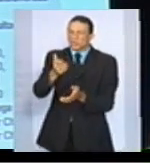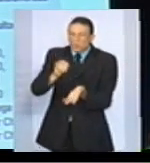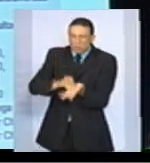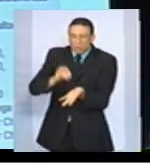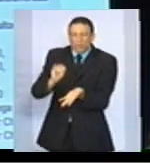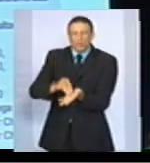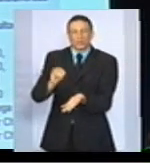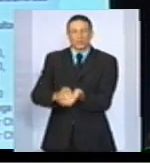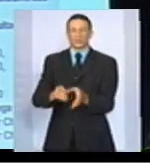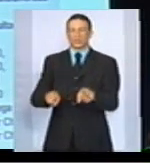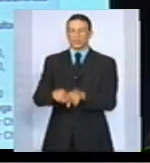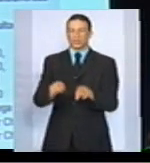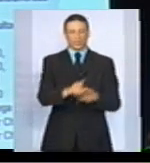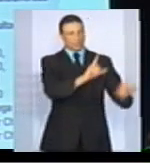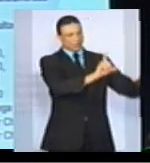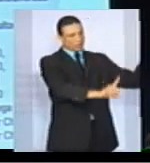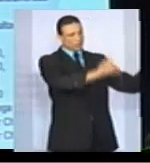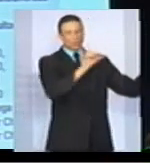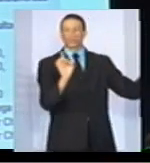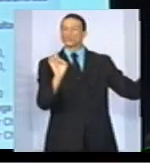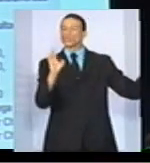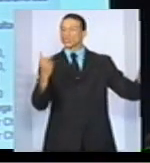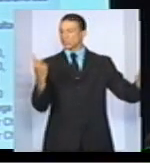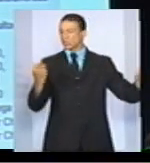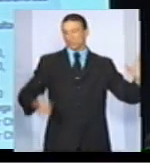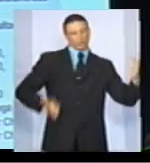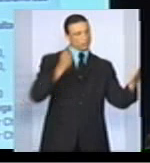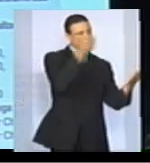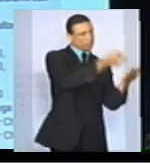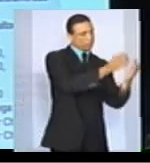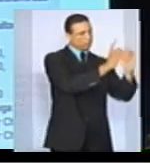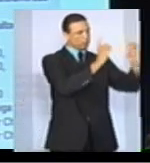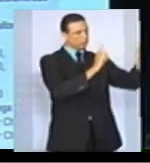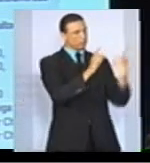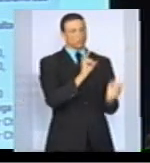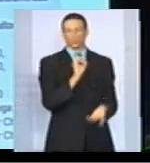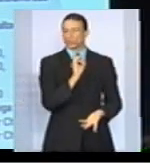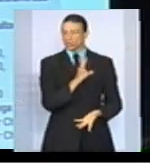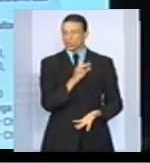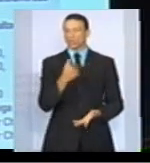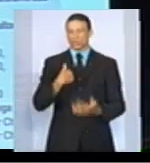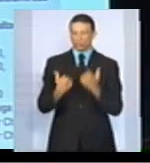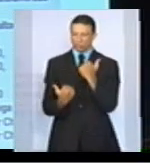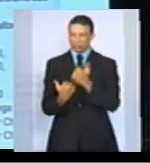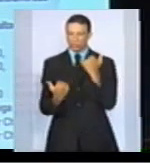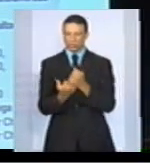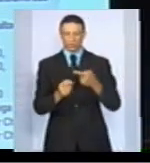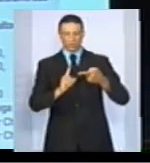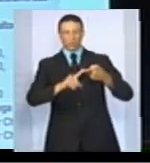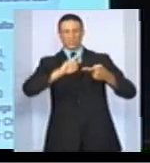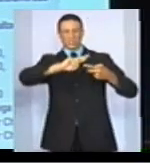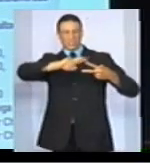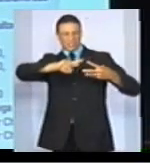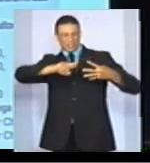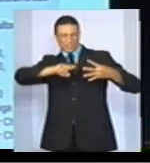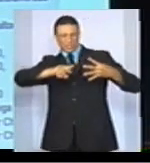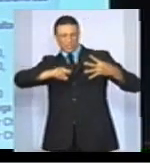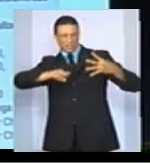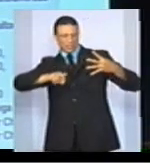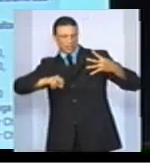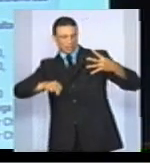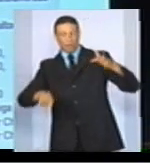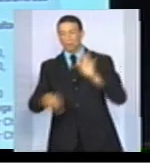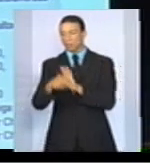se encontrar nos canais da televisão por assinatura nós representamos vários canais infantis comunique Discovery Kids